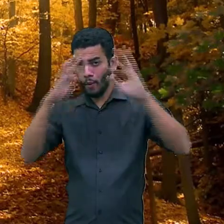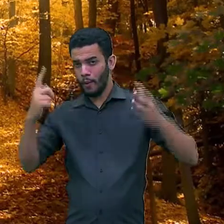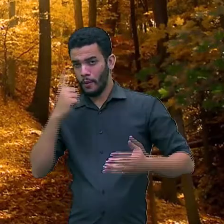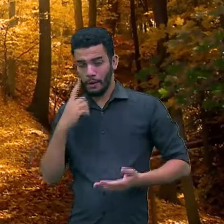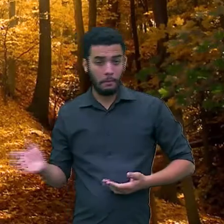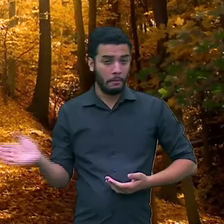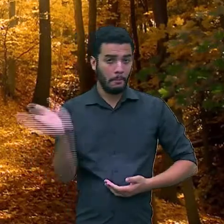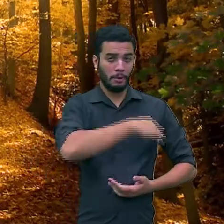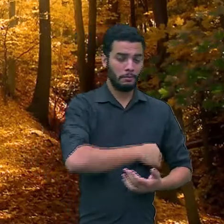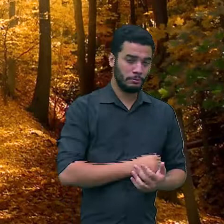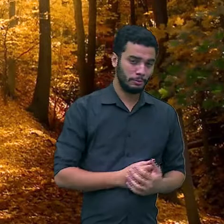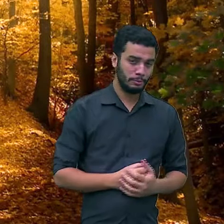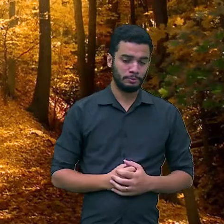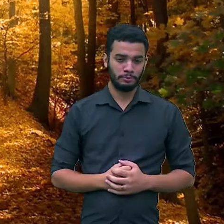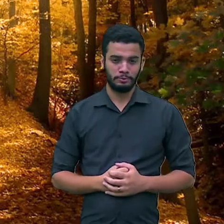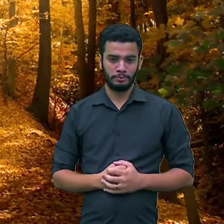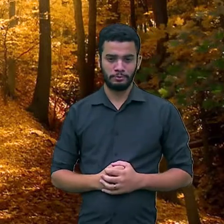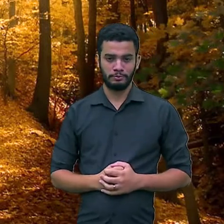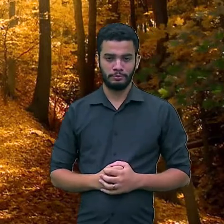lá?